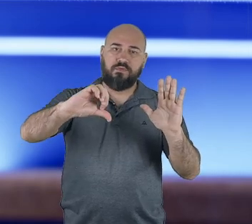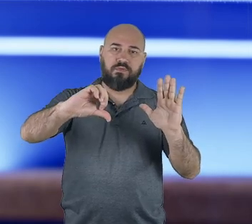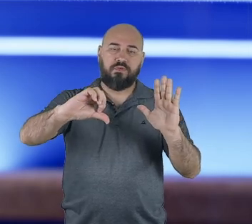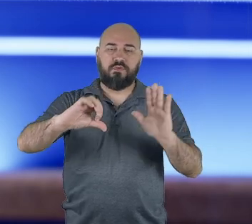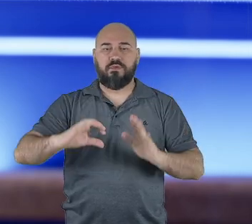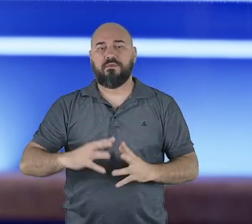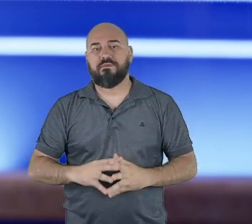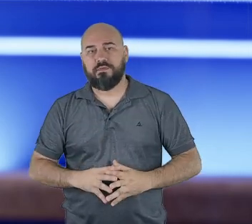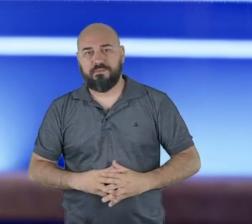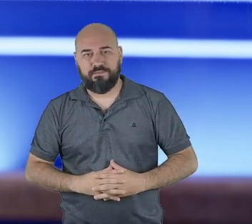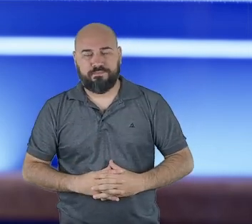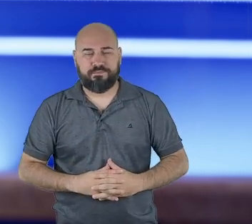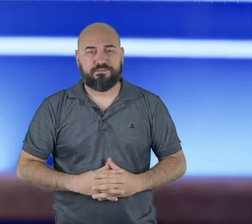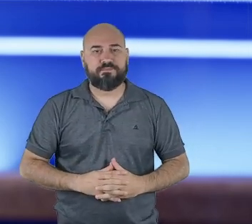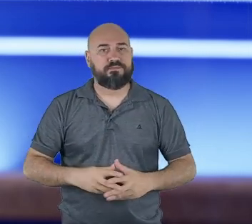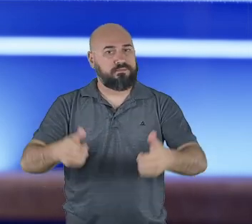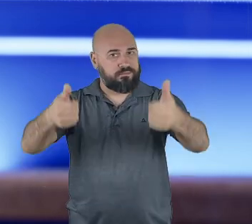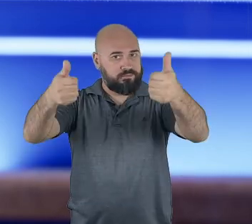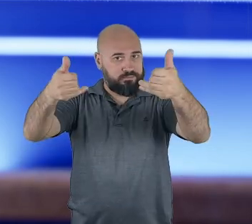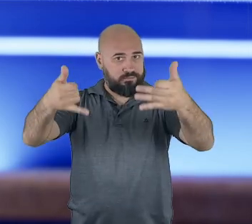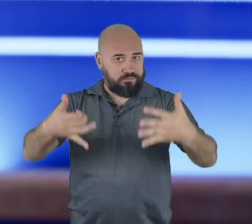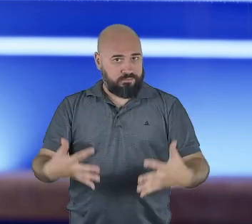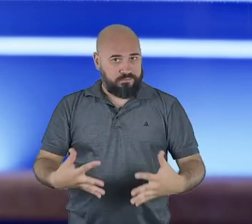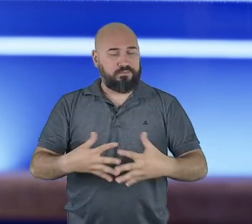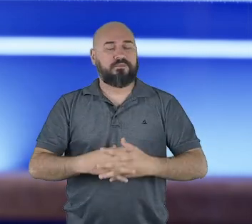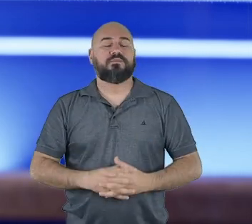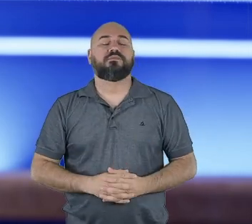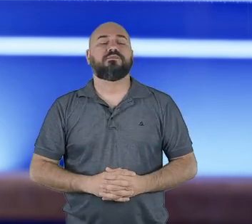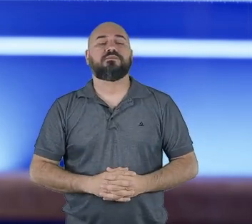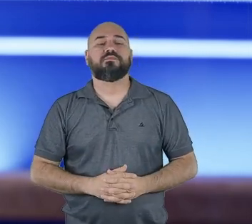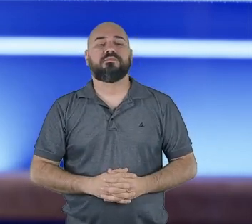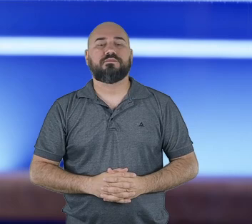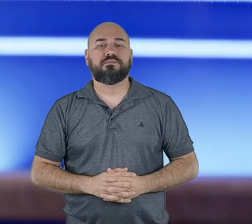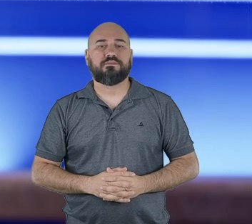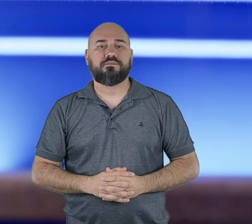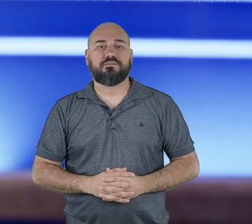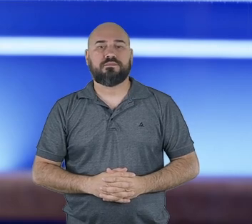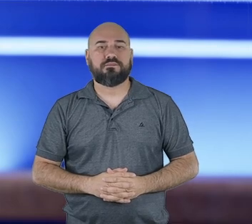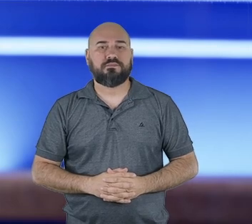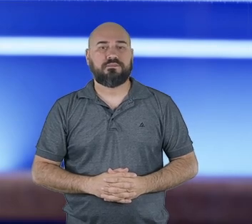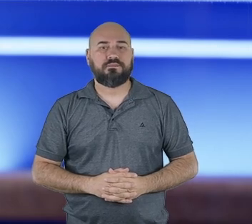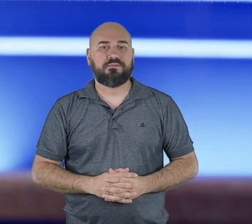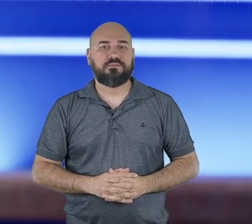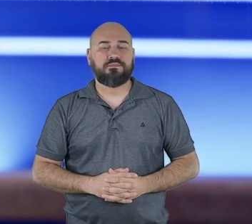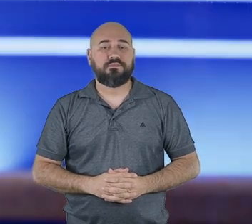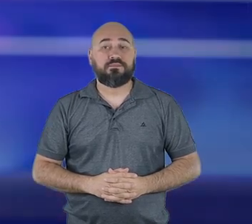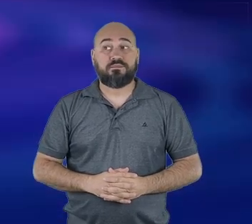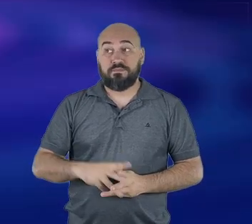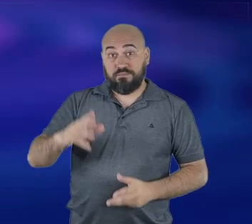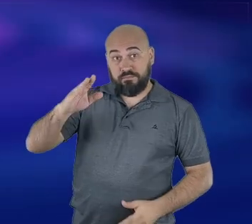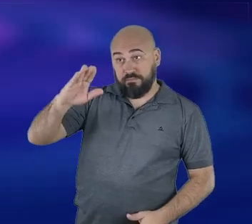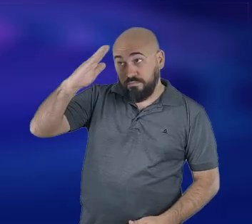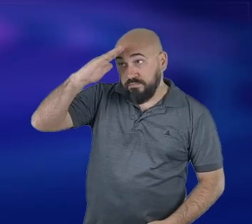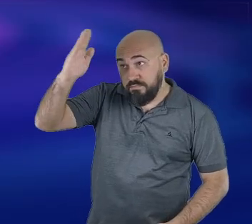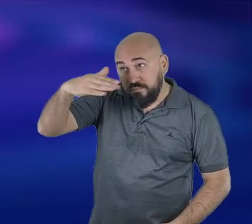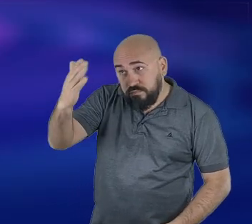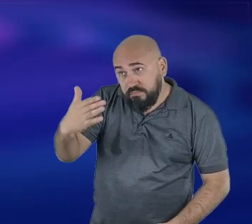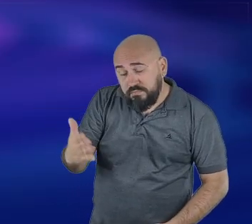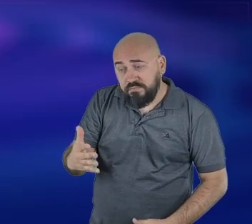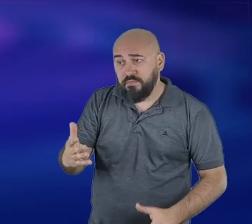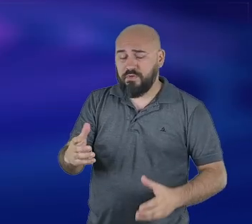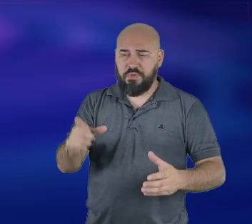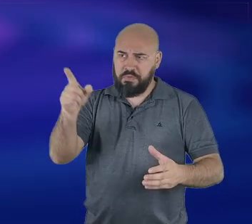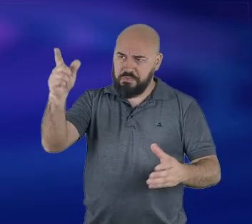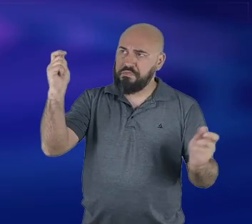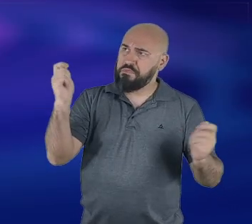capítulo 5 e o versículo 9 diz o seguinte na palavra de Deus: digno és